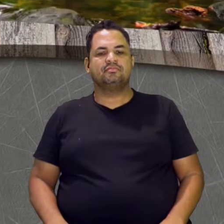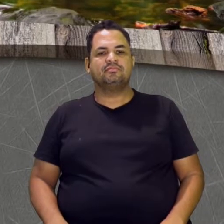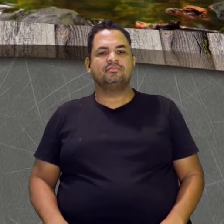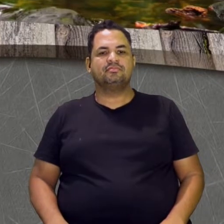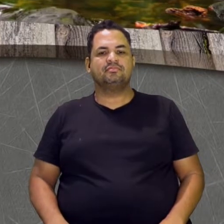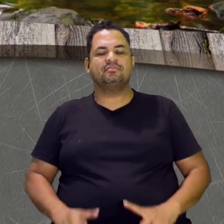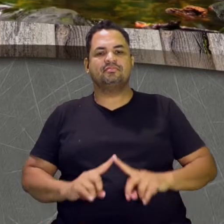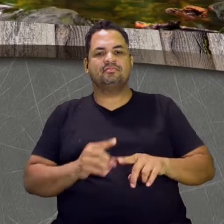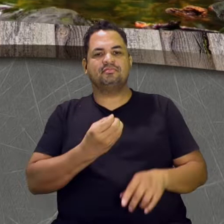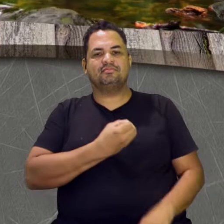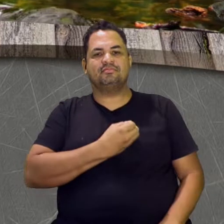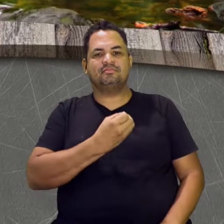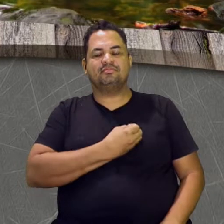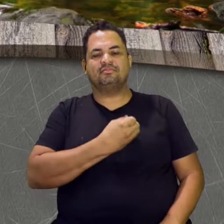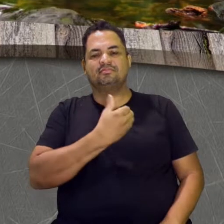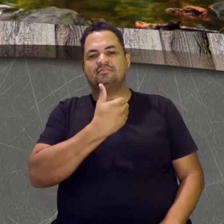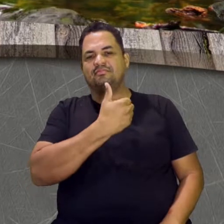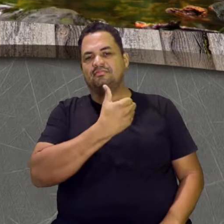numeração dela é